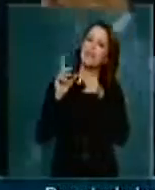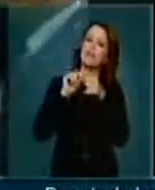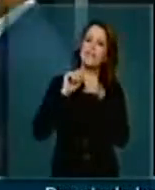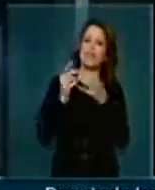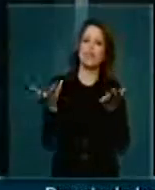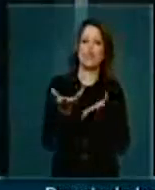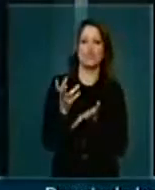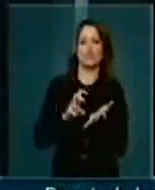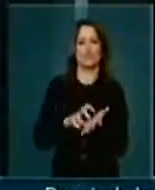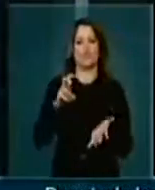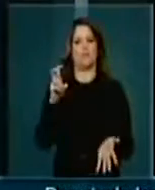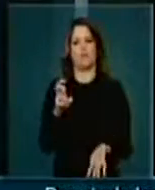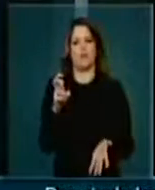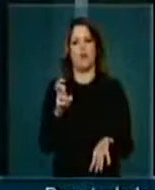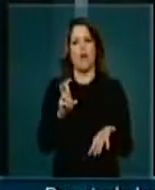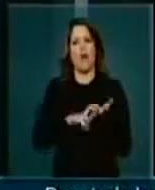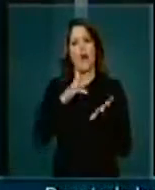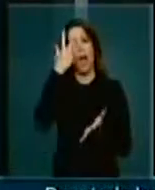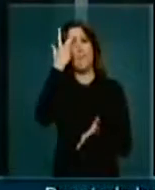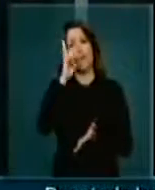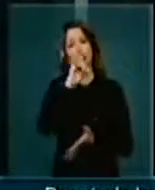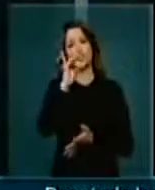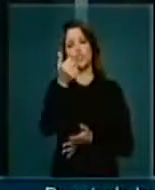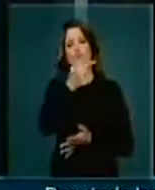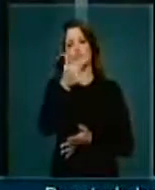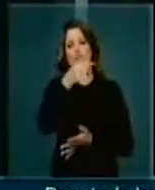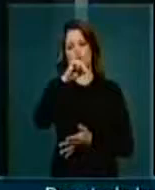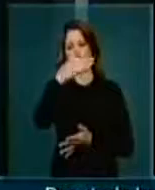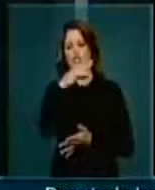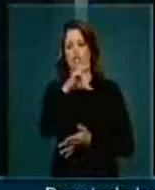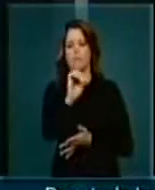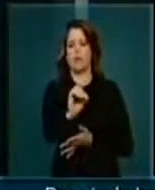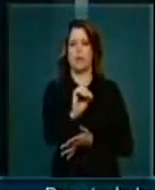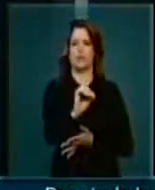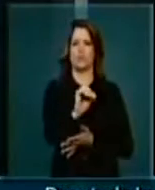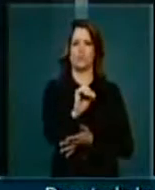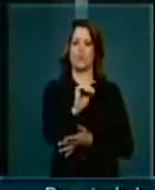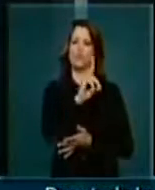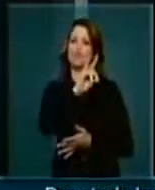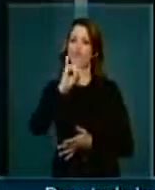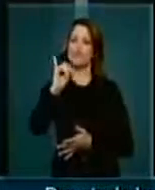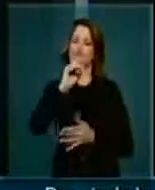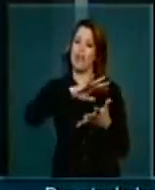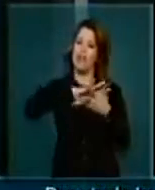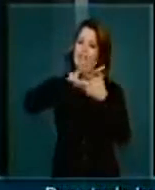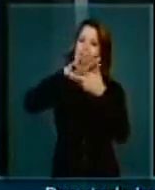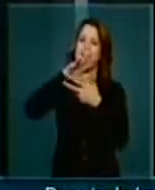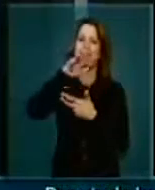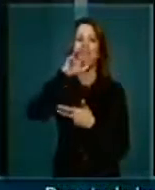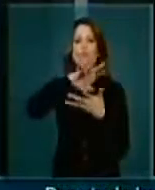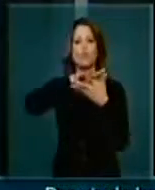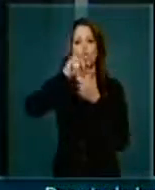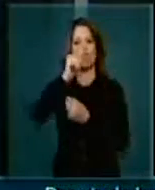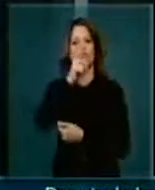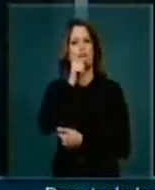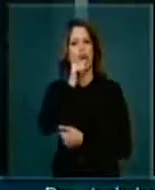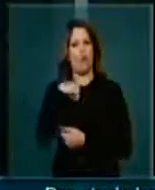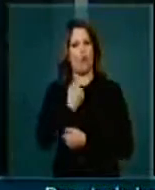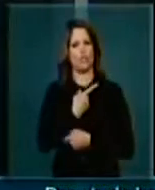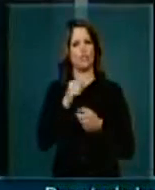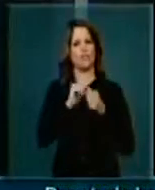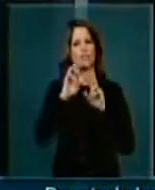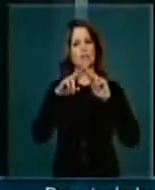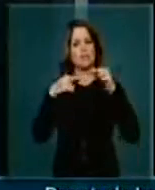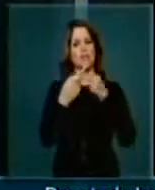manhã. Amanhã, dia 22 de março, dia da água, e hoje nós fizemos então uma